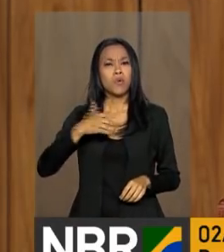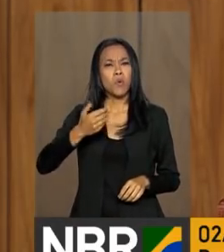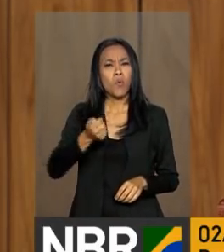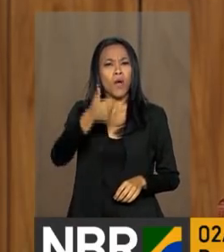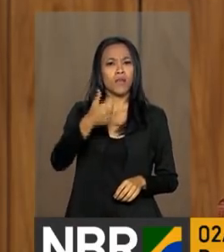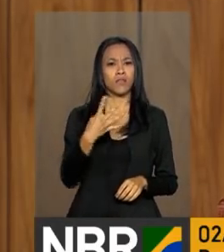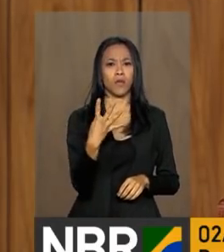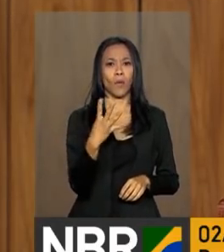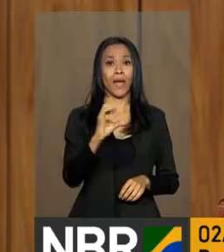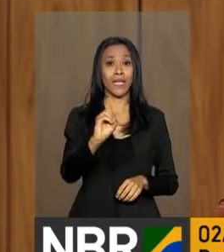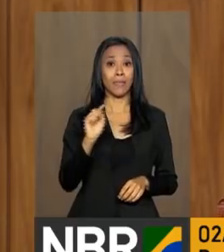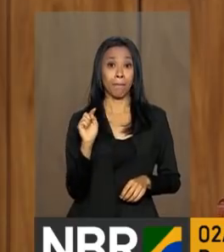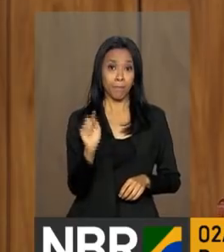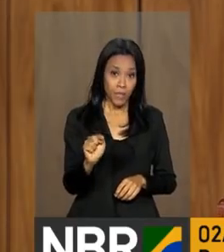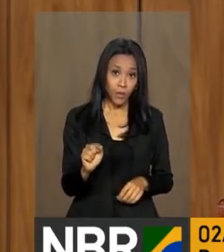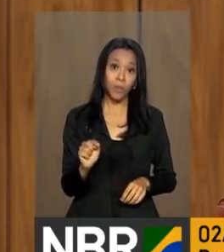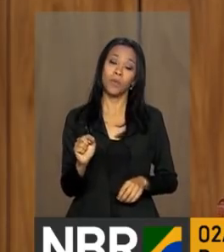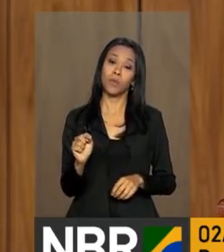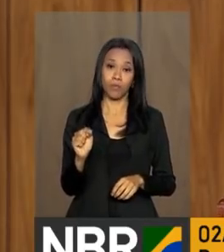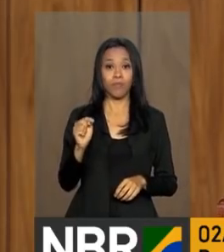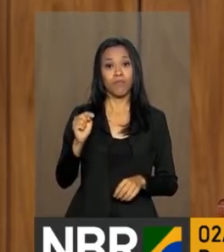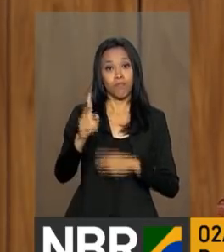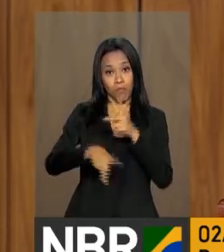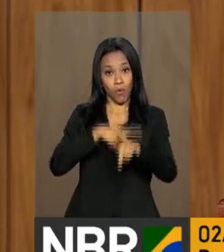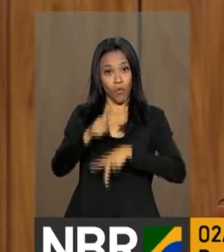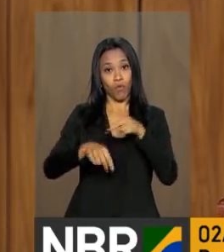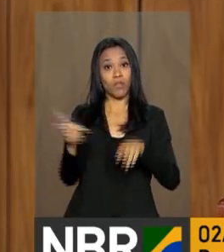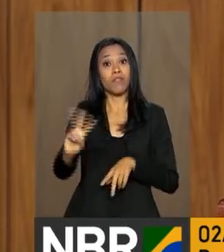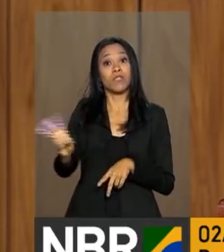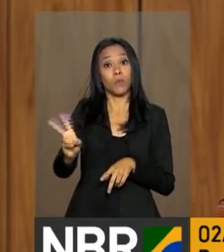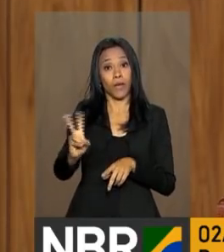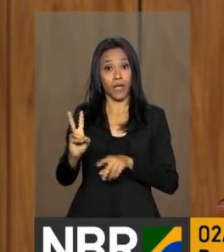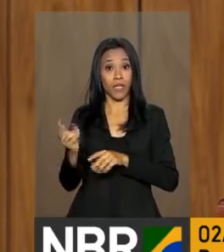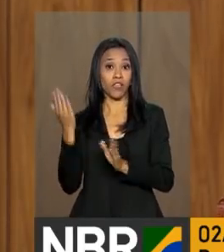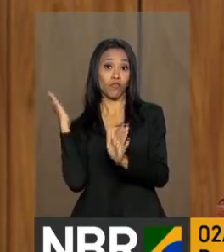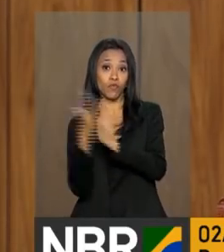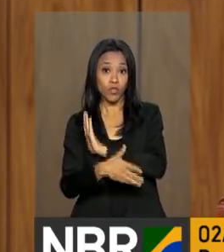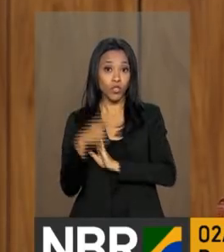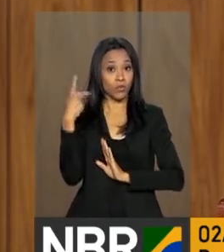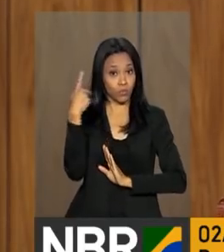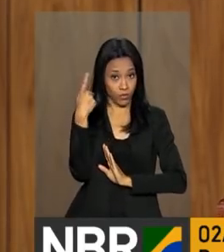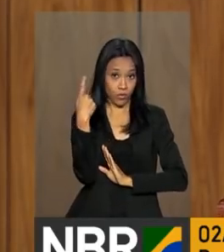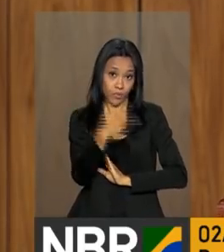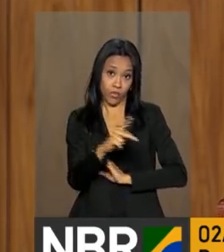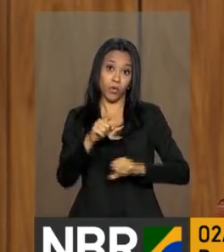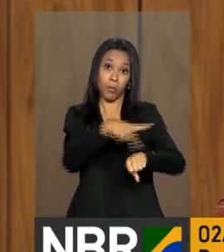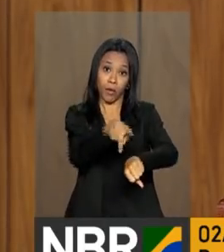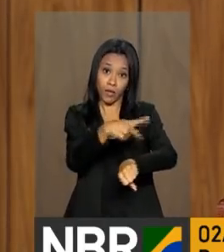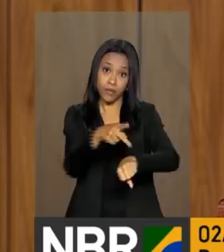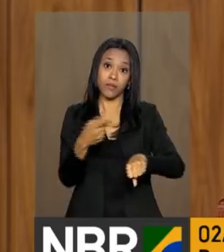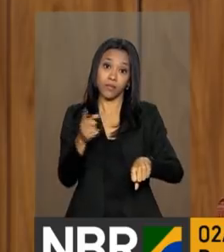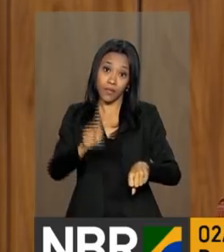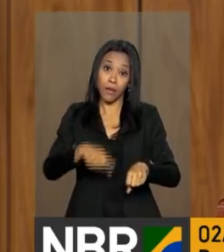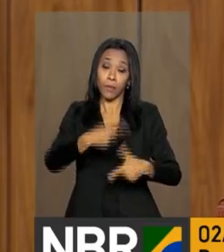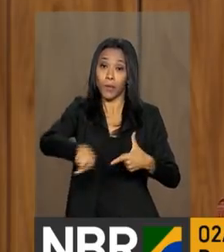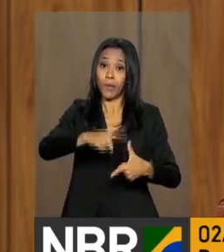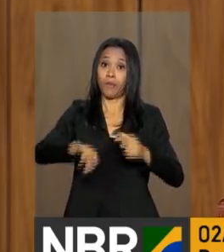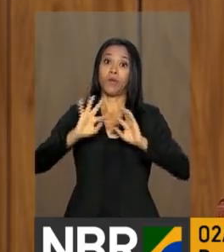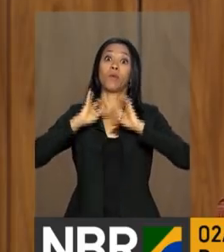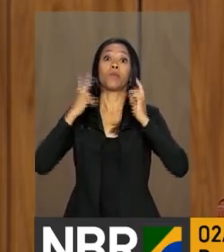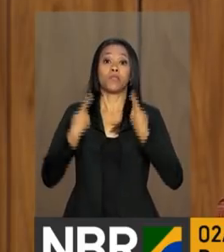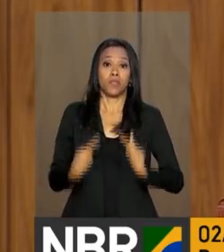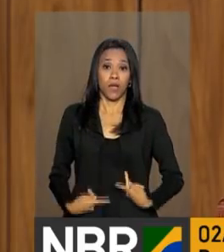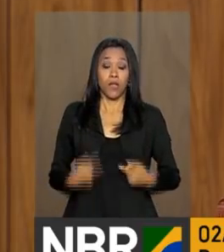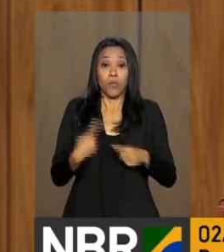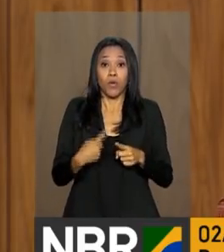mil refugiados venezuelanos. Trata-se de uma preocupação, digamos, até humanitária, porque o número